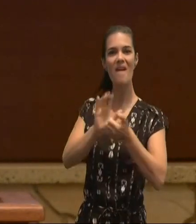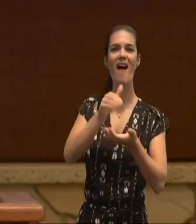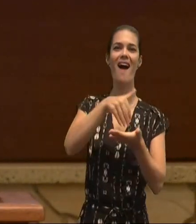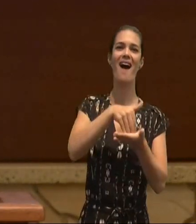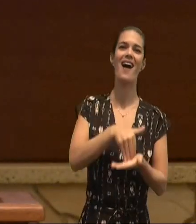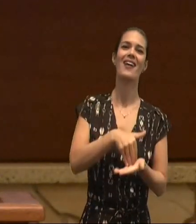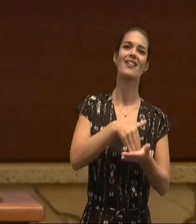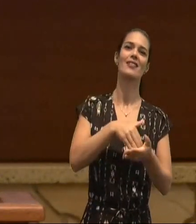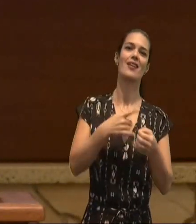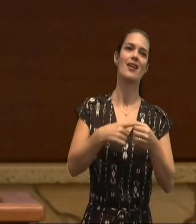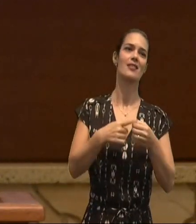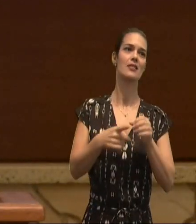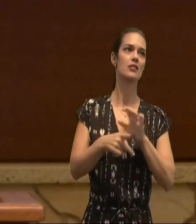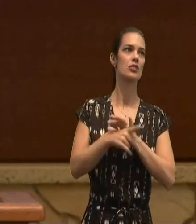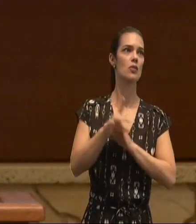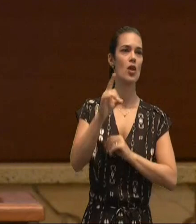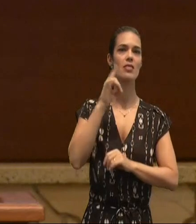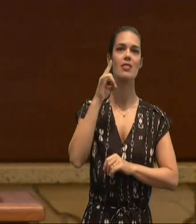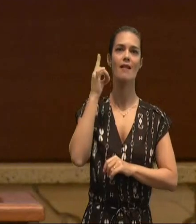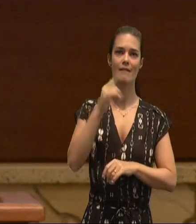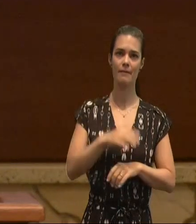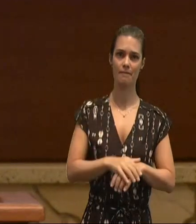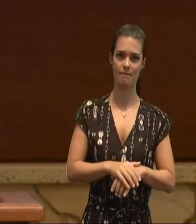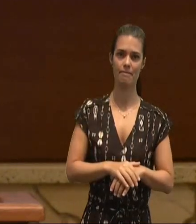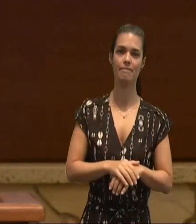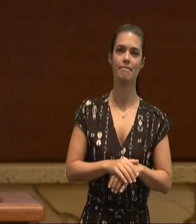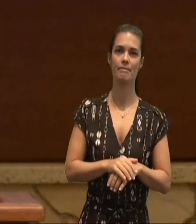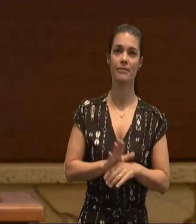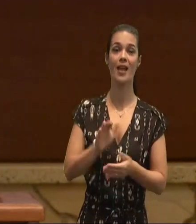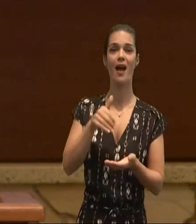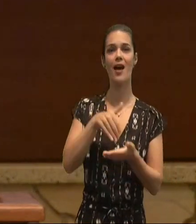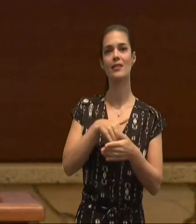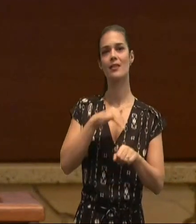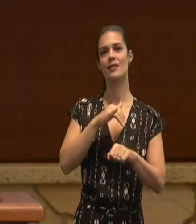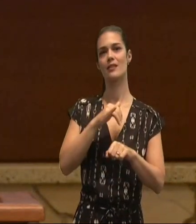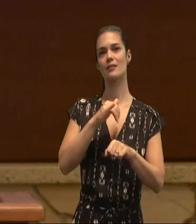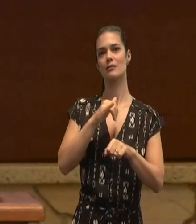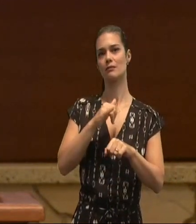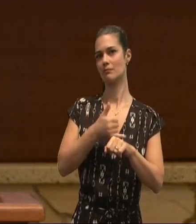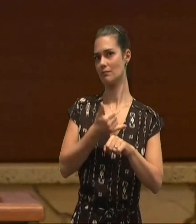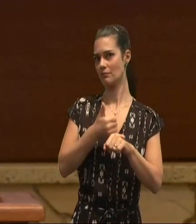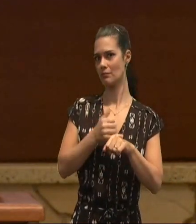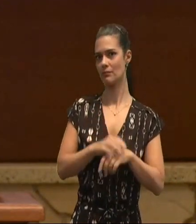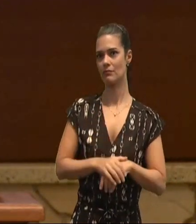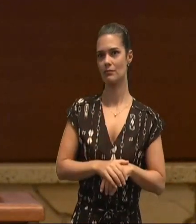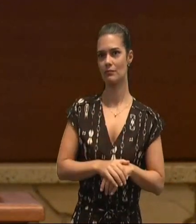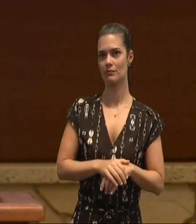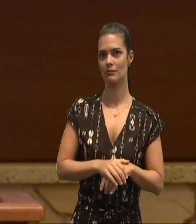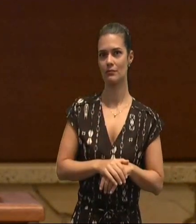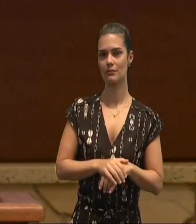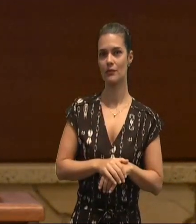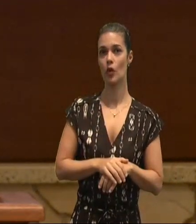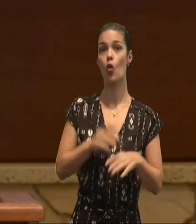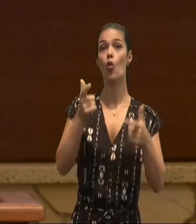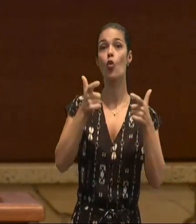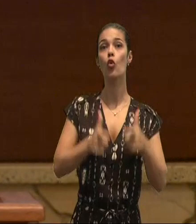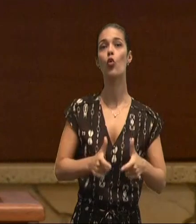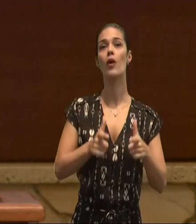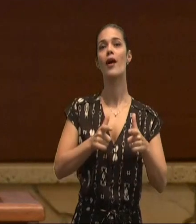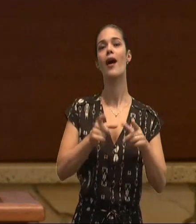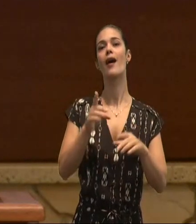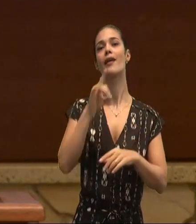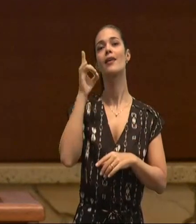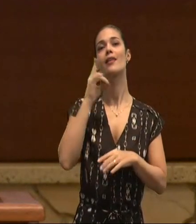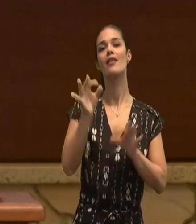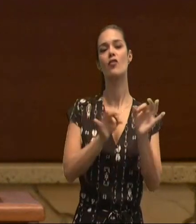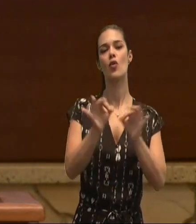saber lá que no verso 17, eles levaram a arca do Senhor para o lugar na tenda que Davi havia armado, onde